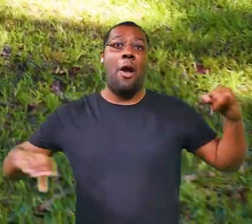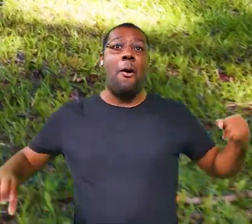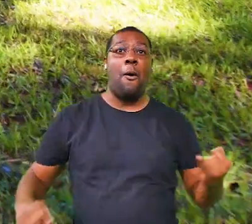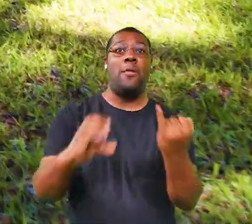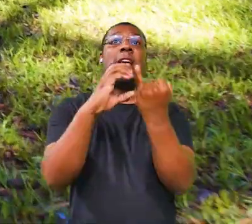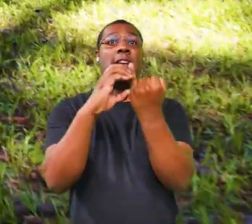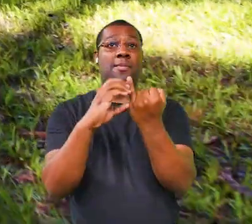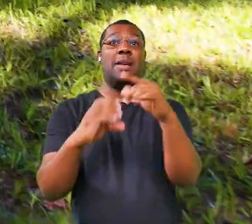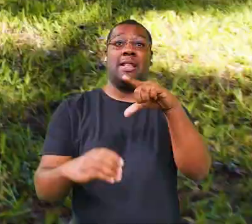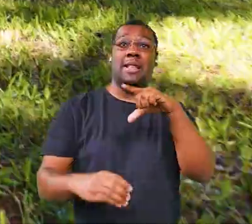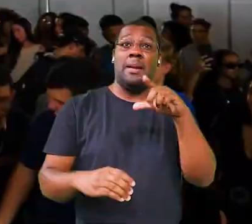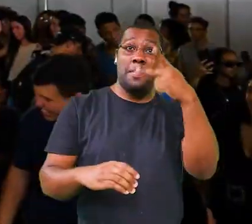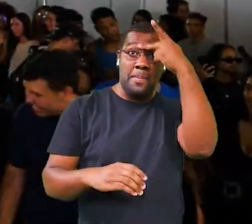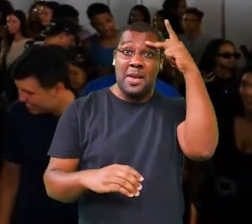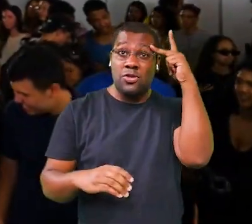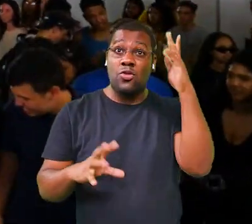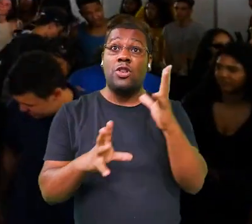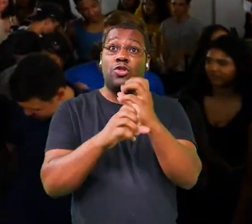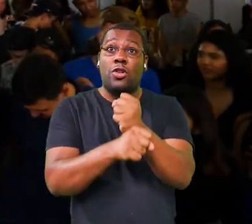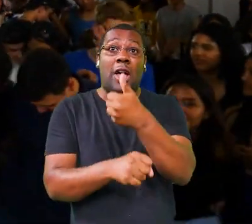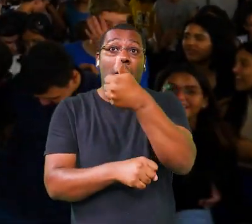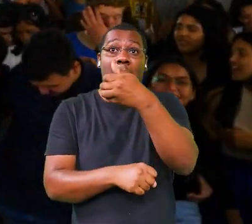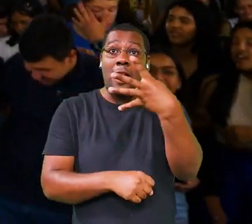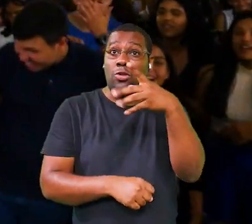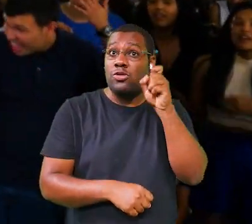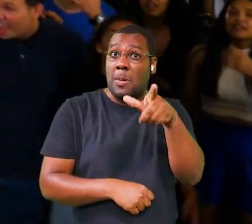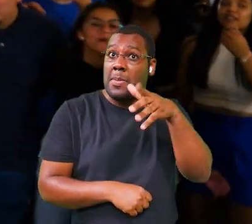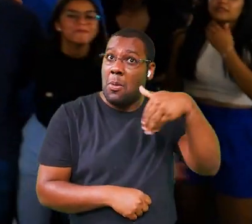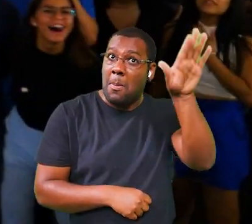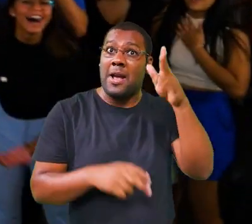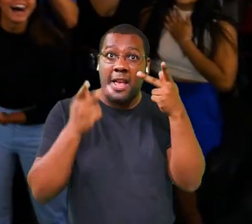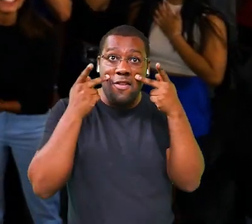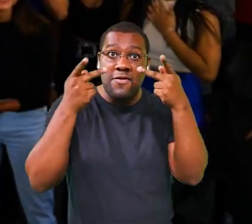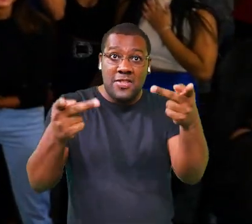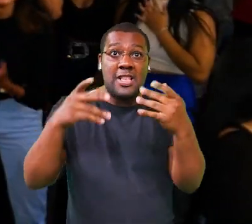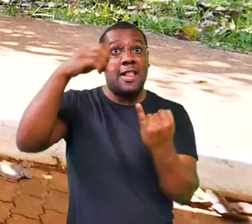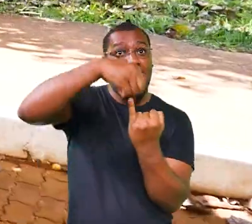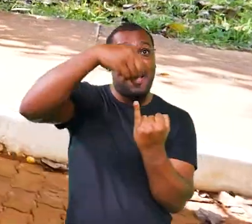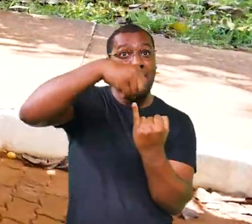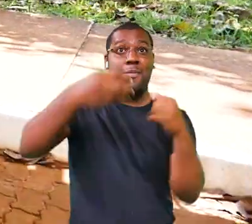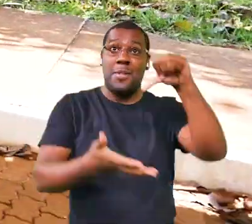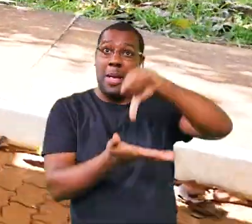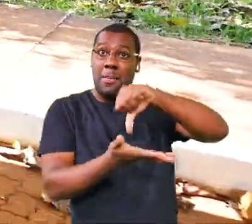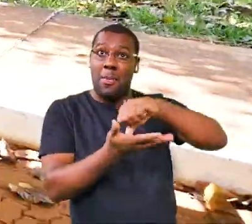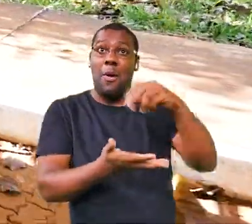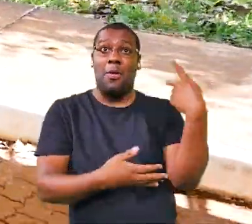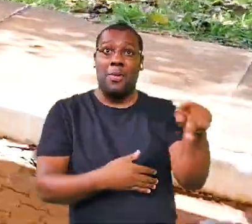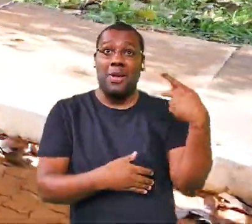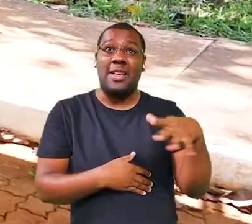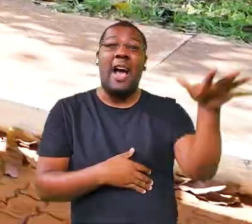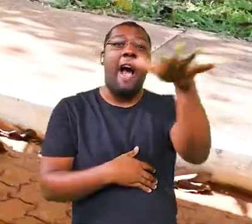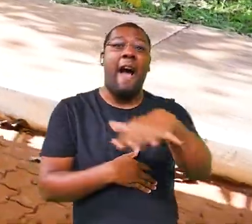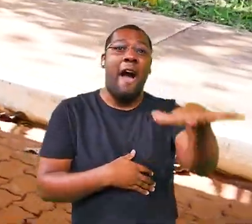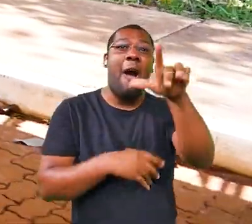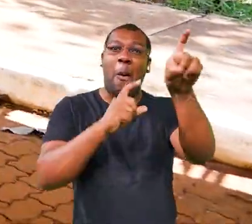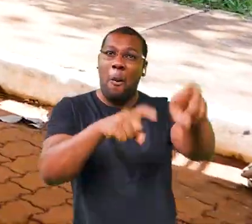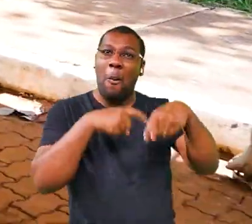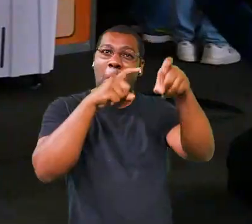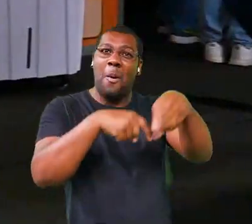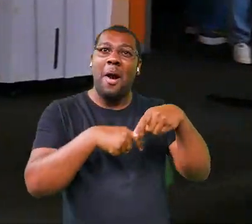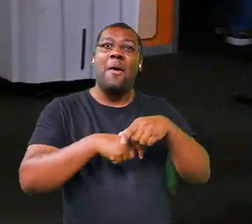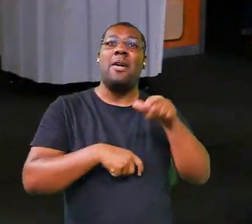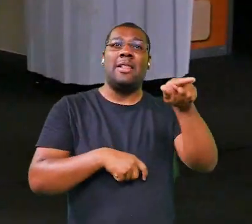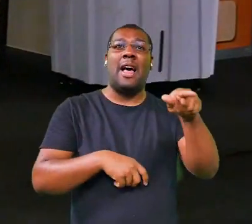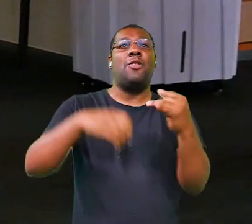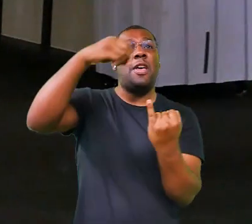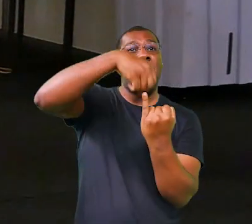O Conecta IFE reuniu mais de 14 mil pessoas no campus Planaltina, bem no meio da roça e da área rural.